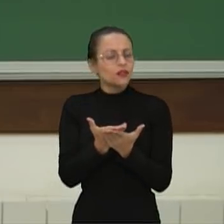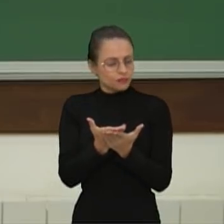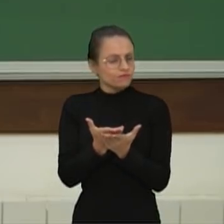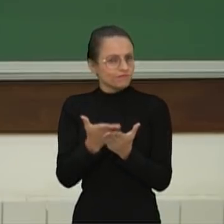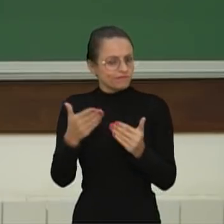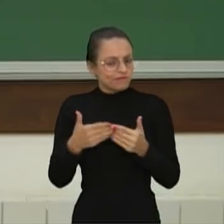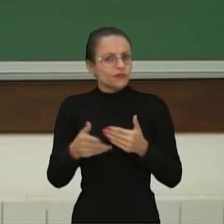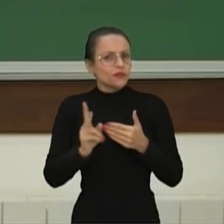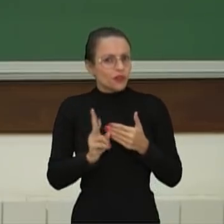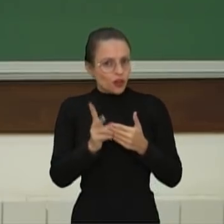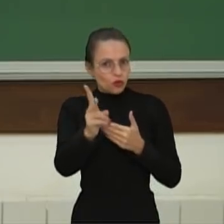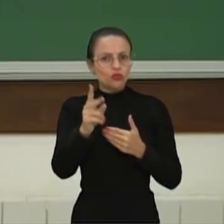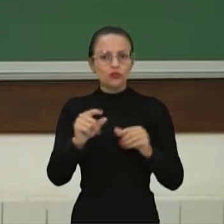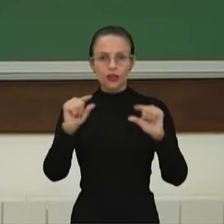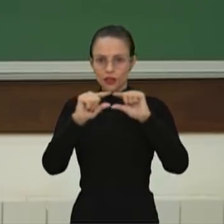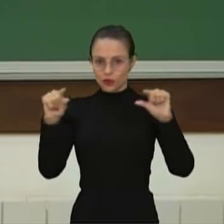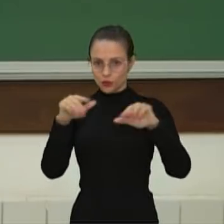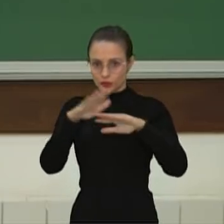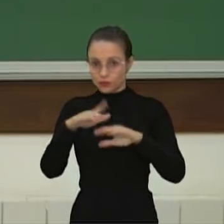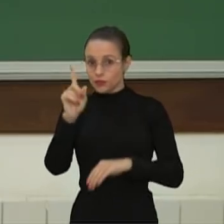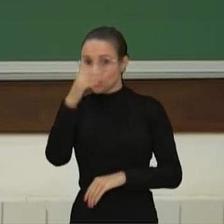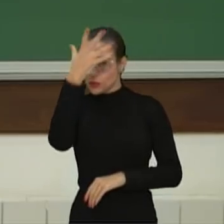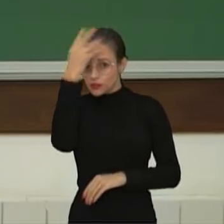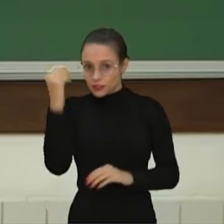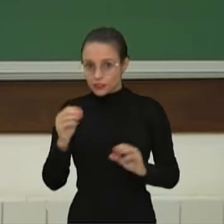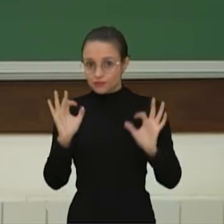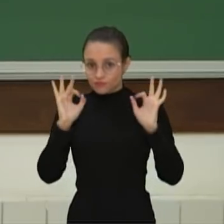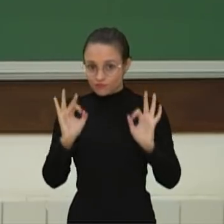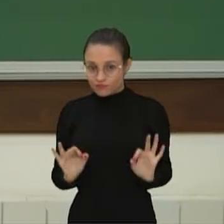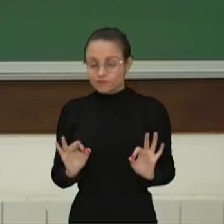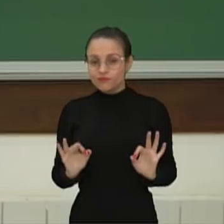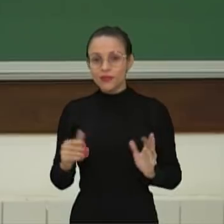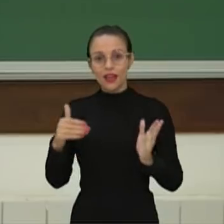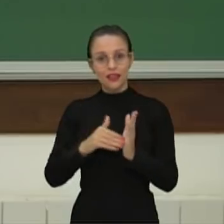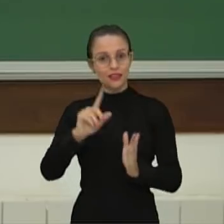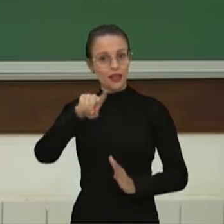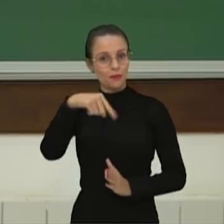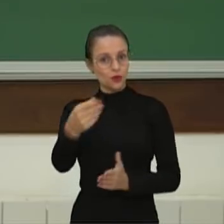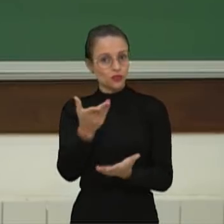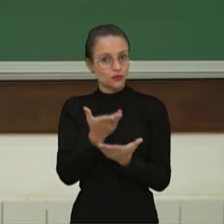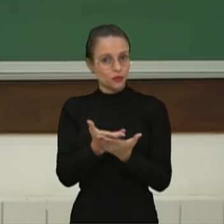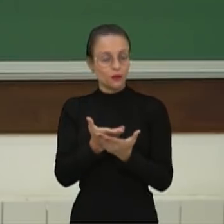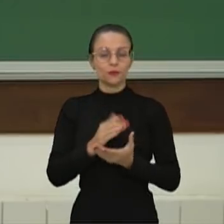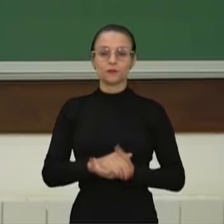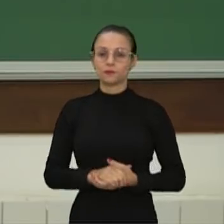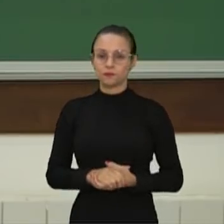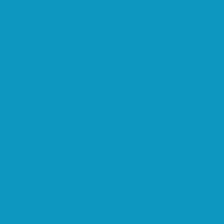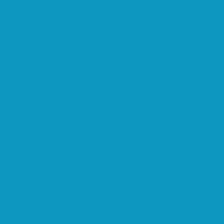continuar com a equação, tá? Não esqueçam, certo? Até a próxima aula!